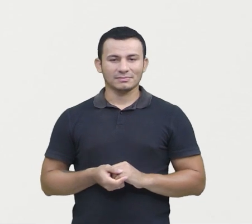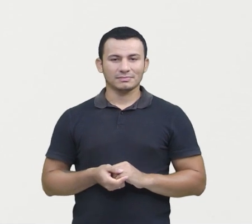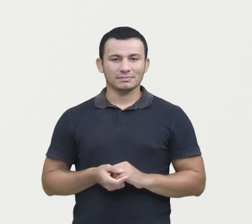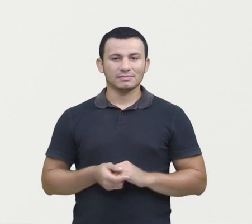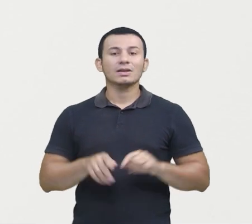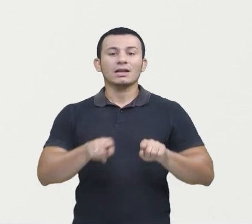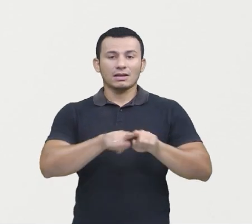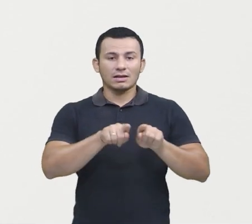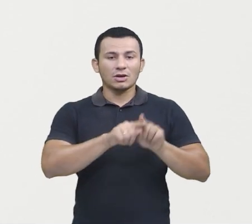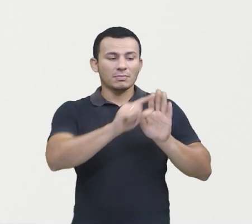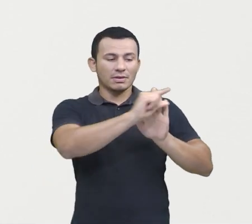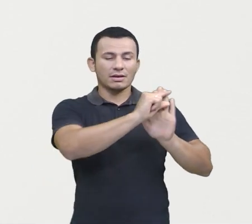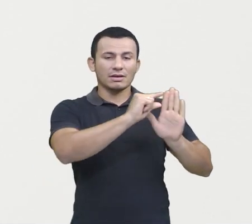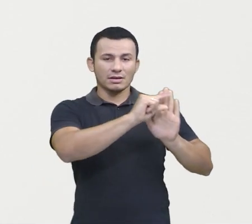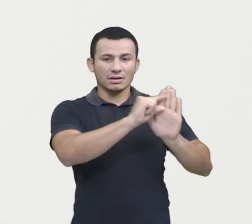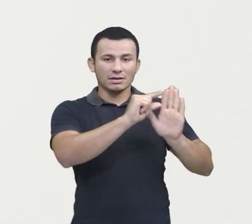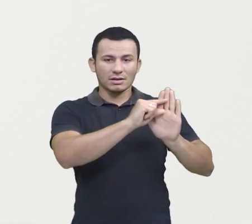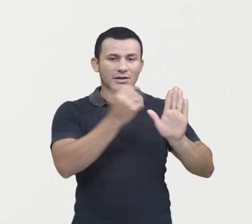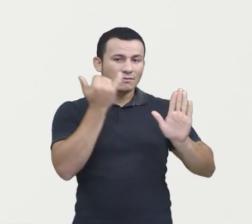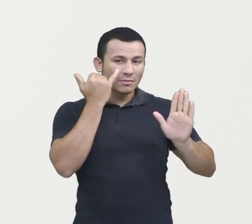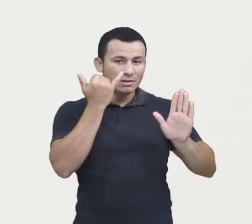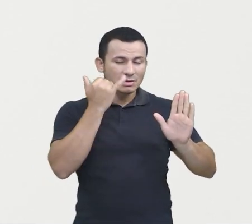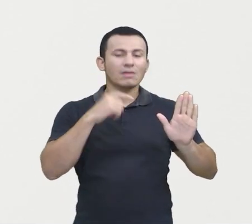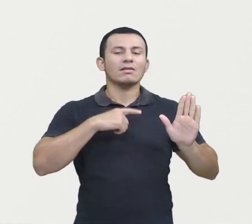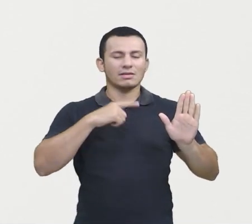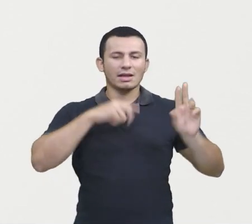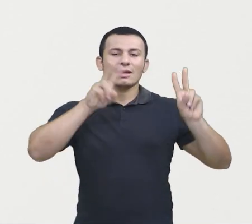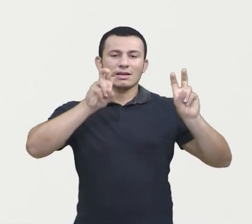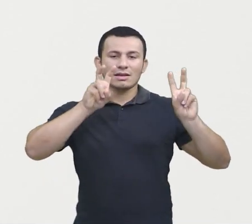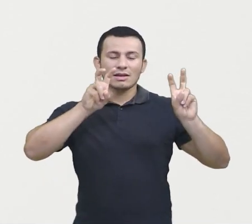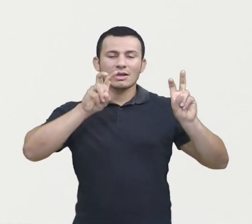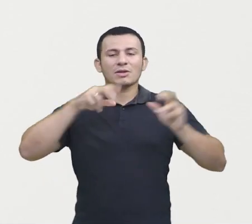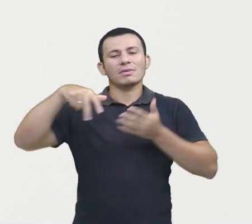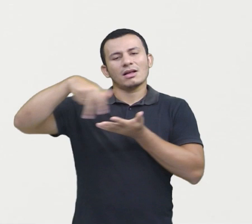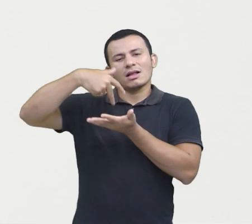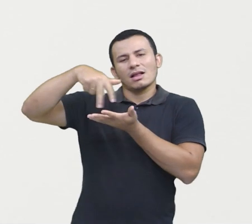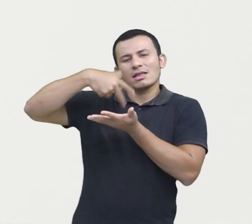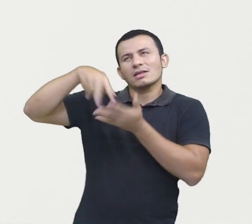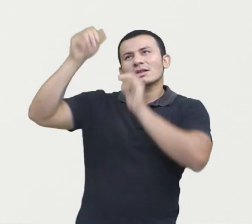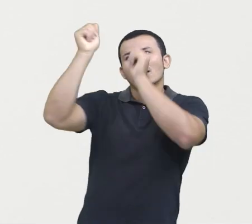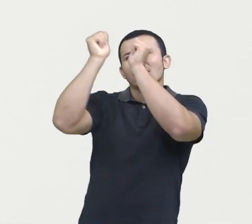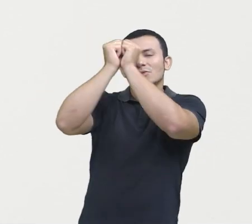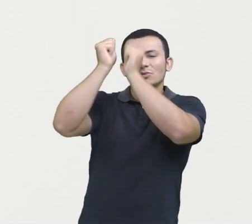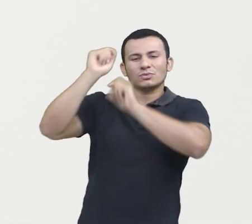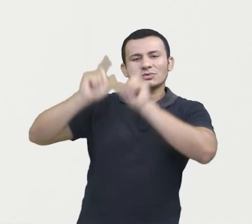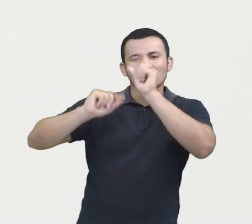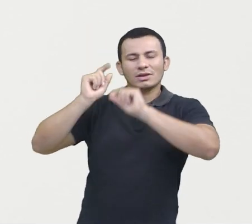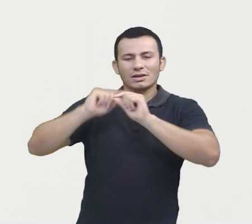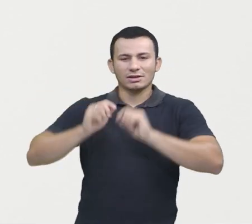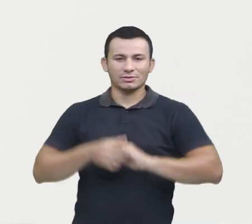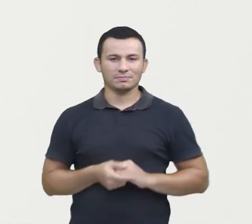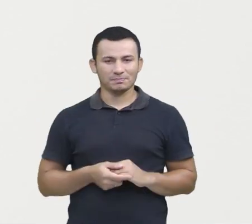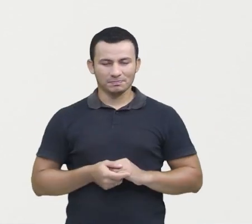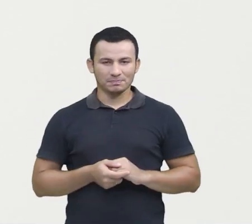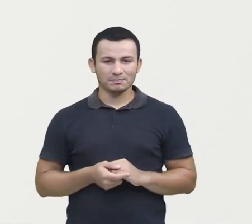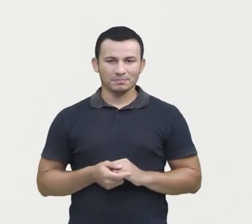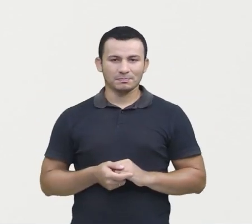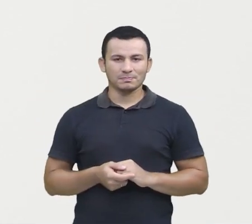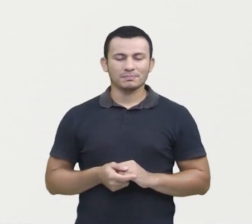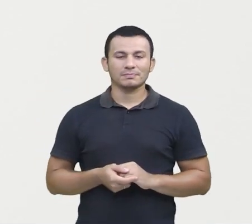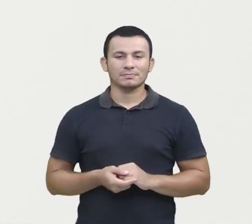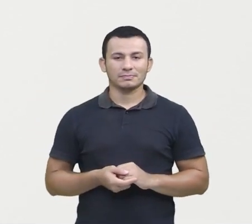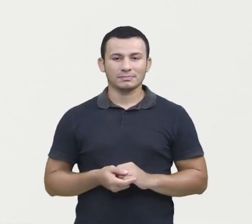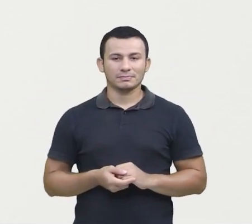também. Olha só aqui, Dance com as Estrelas. É só isso que nosso desafio quer. Olha